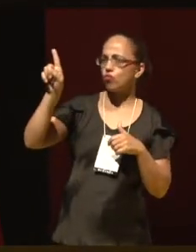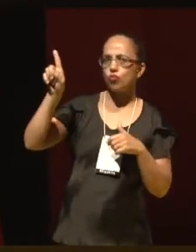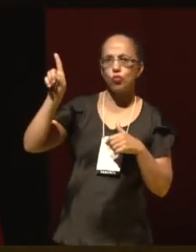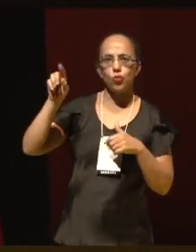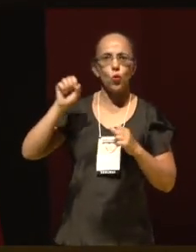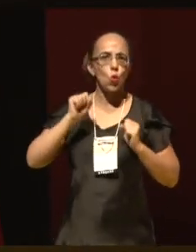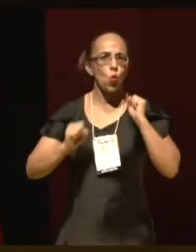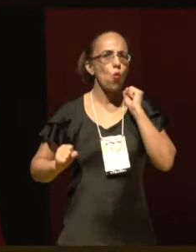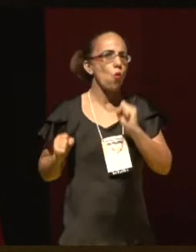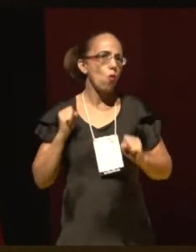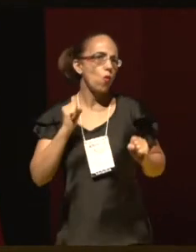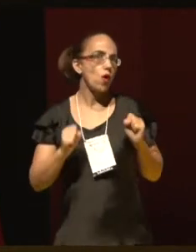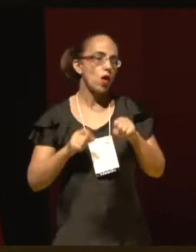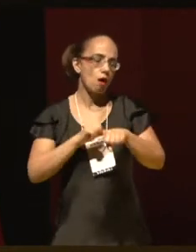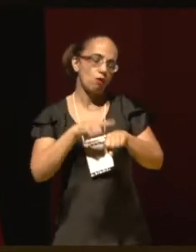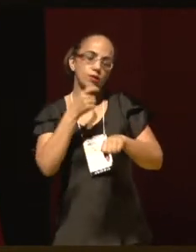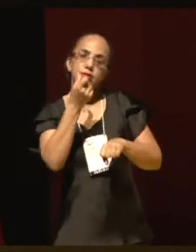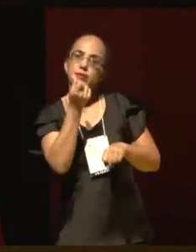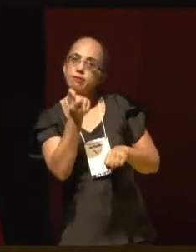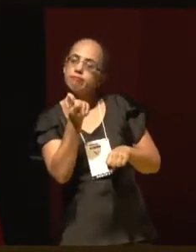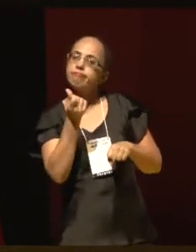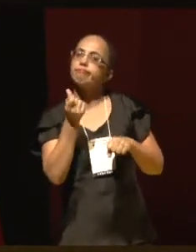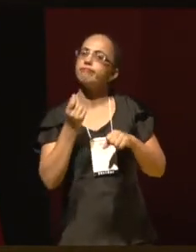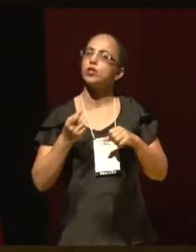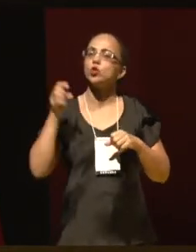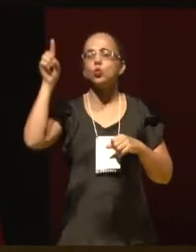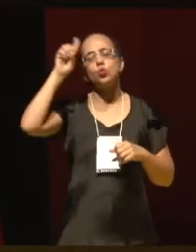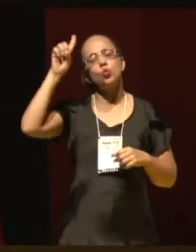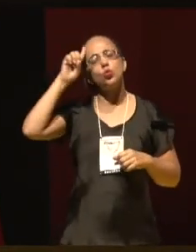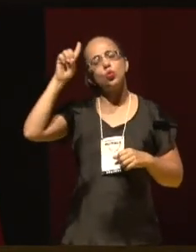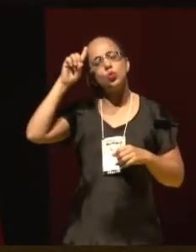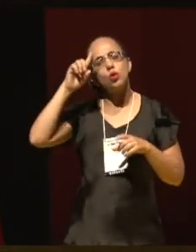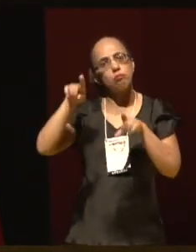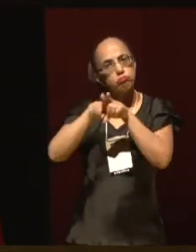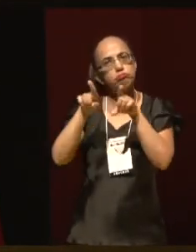6 da manhã todos os dias, inclusive sábado e domingo,